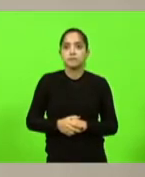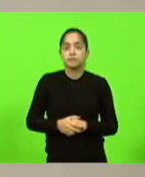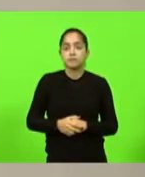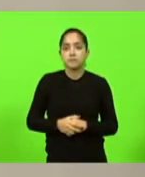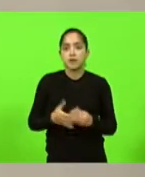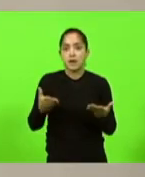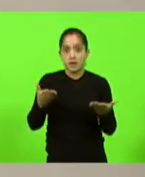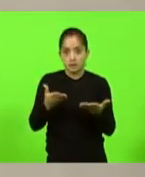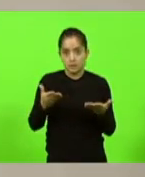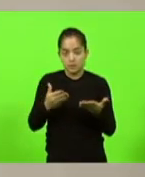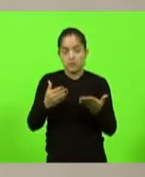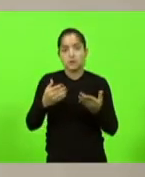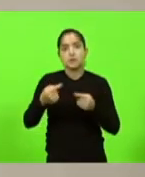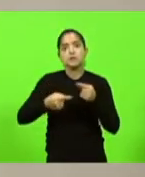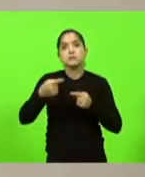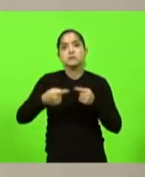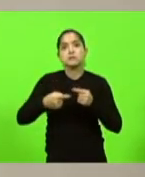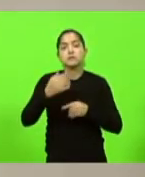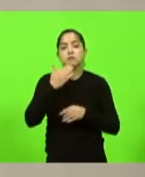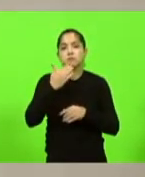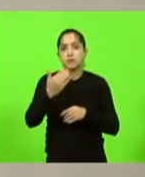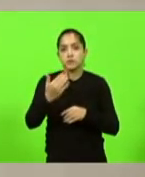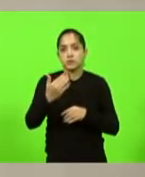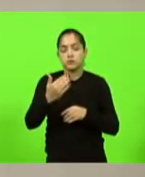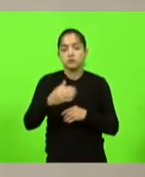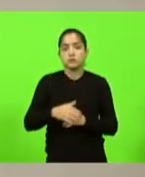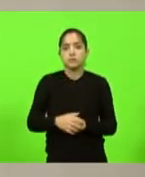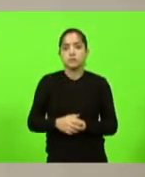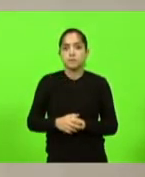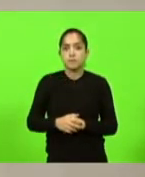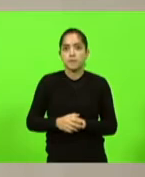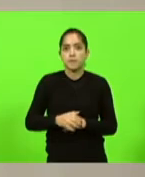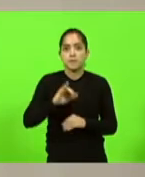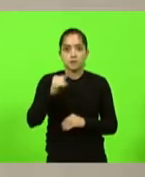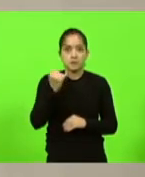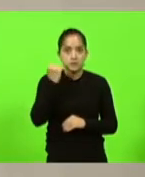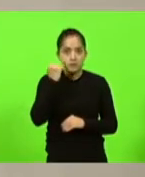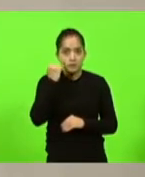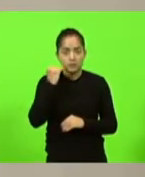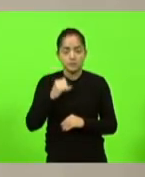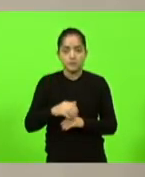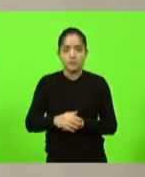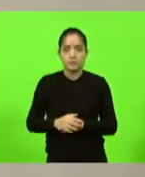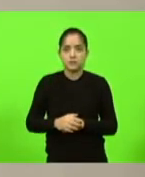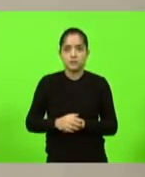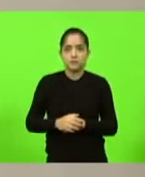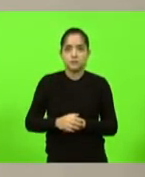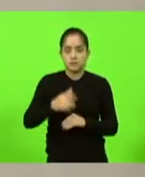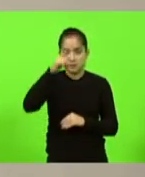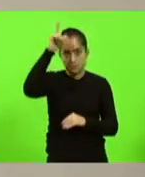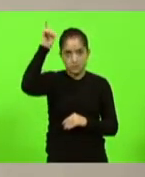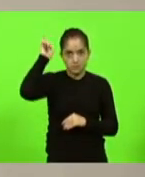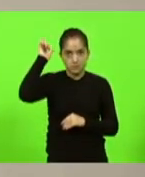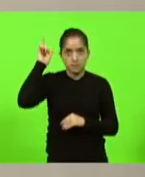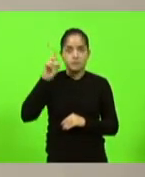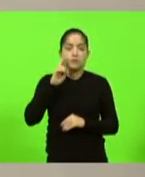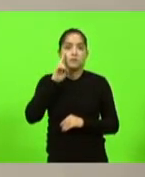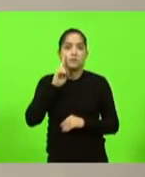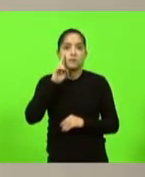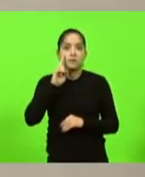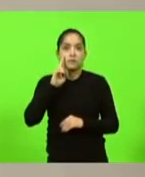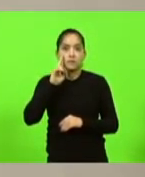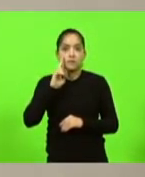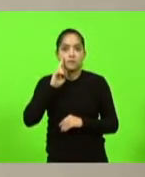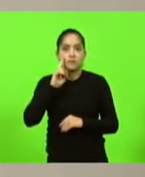Agora sim, em discussão, requerimento dos senhores deputados Gessé Lopes, deputado Sargento Lima, deputado Ivan Nats, deputado